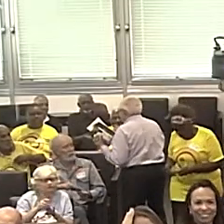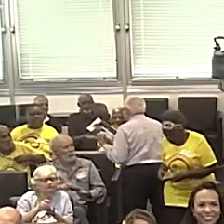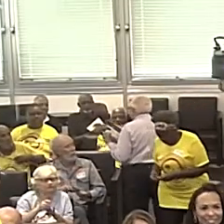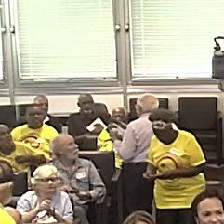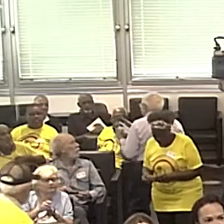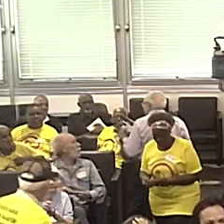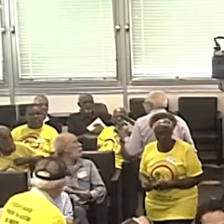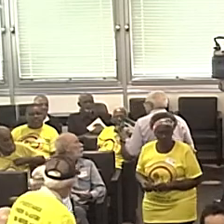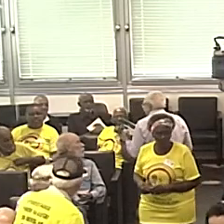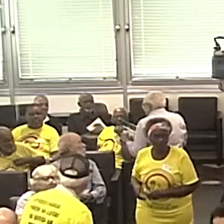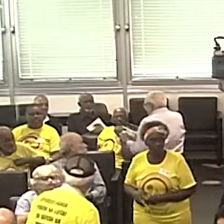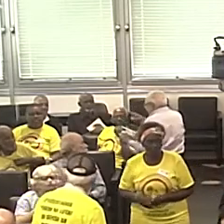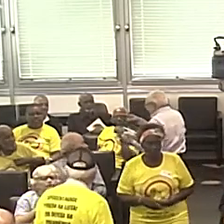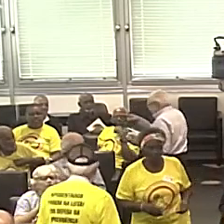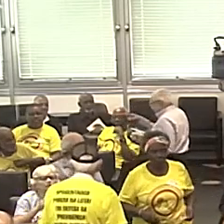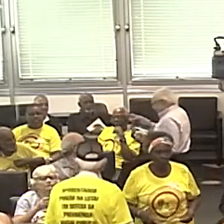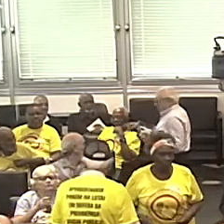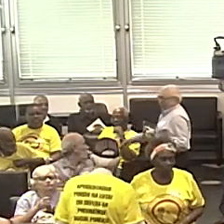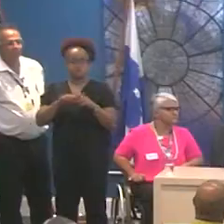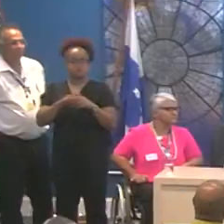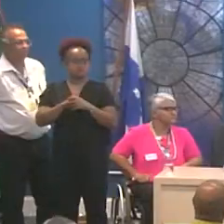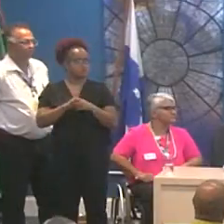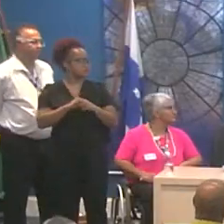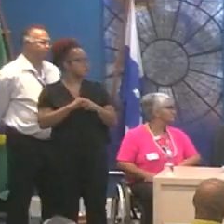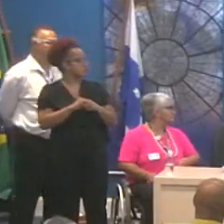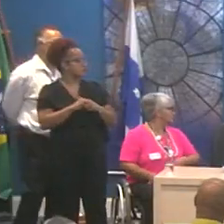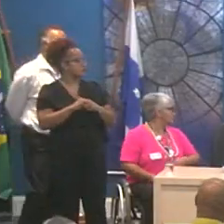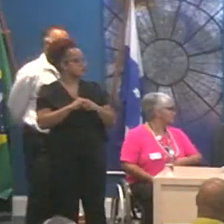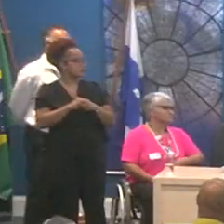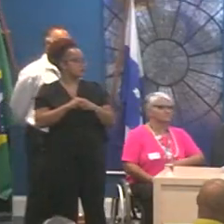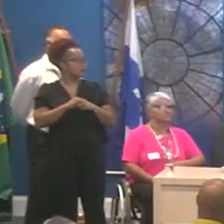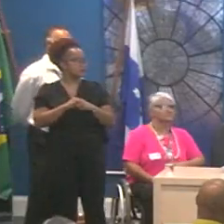Vamos por etapa. Vamos aqui. Aqui é da onde?